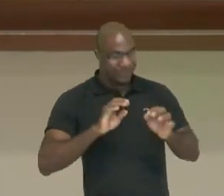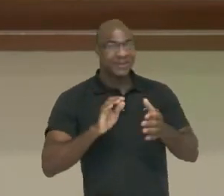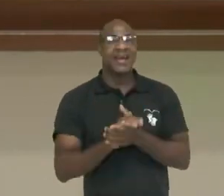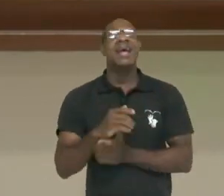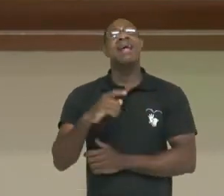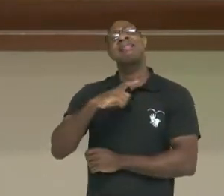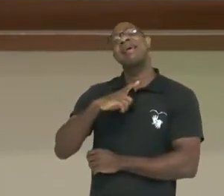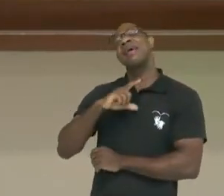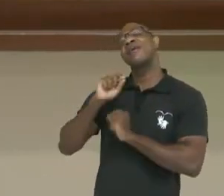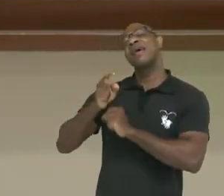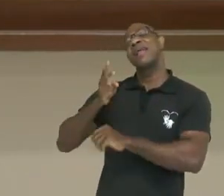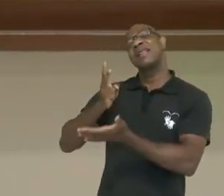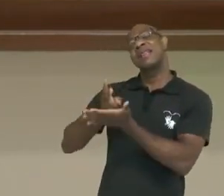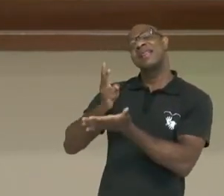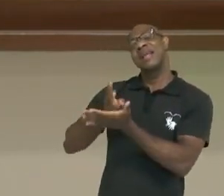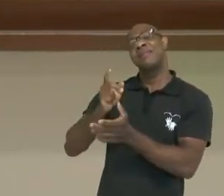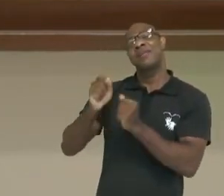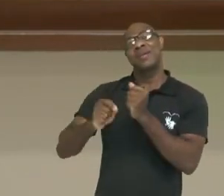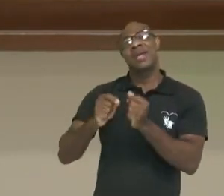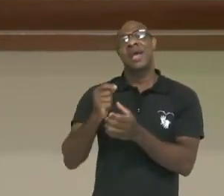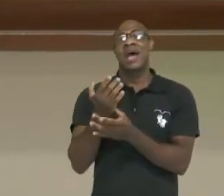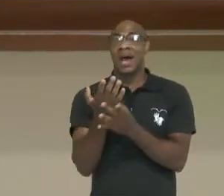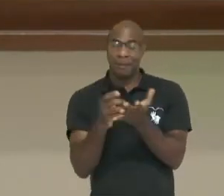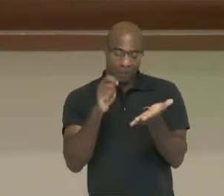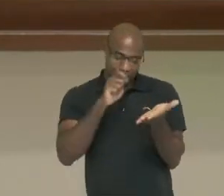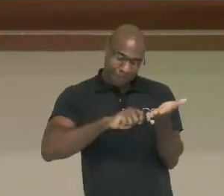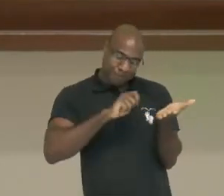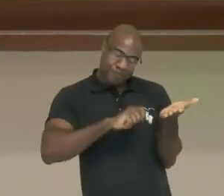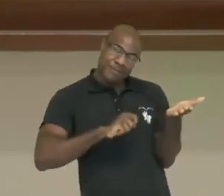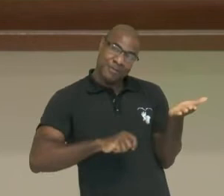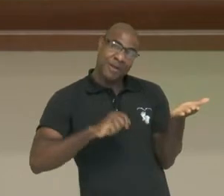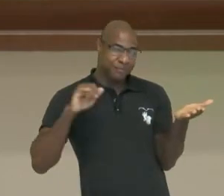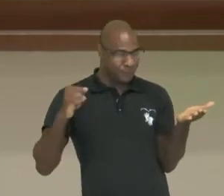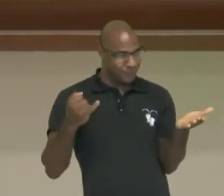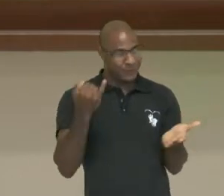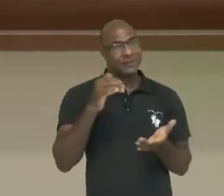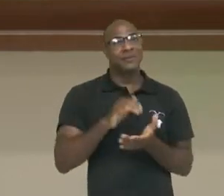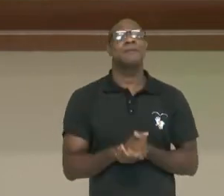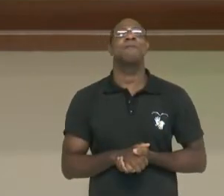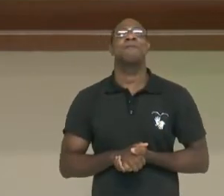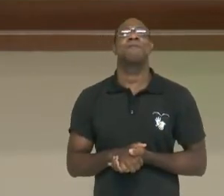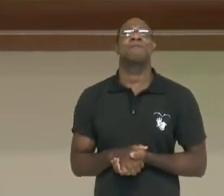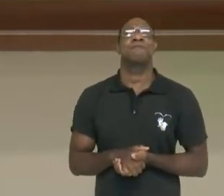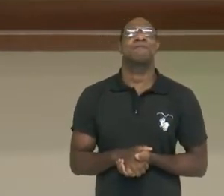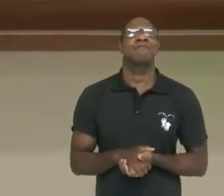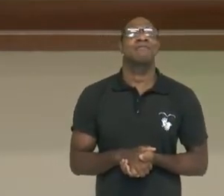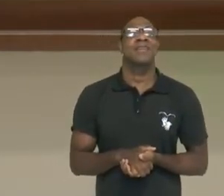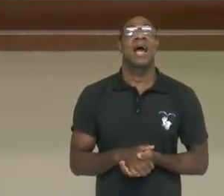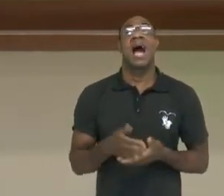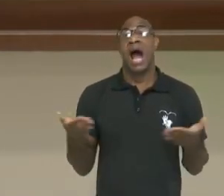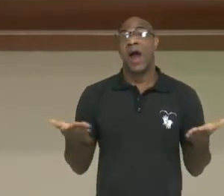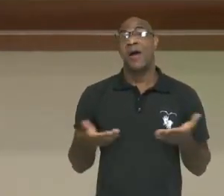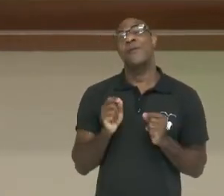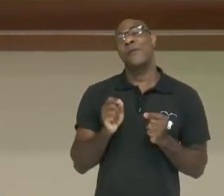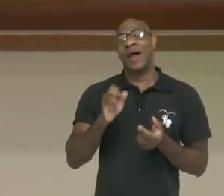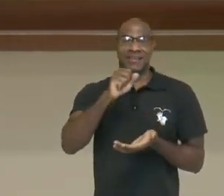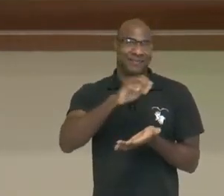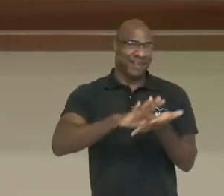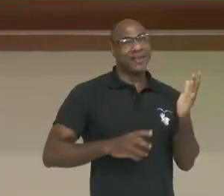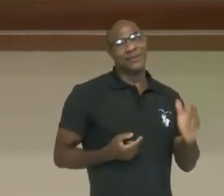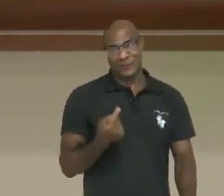ele sempre à mão com vocês. Tá? Anotem todos os elementos referenciais que nós já falamos durante a nossa aula por